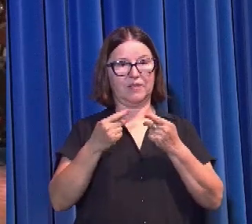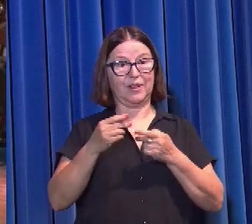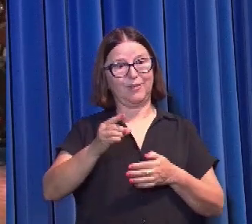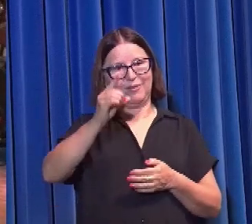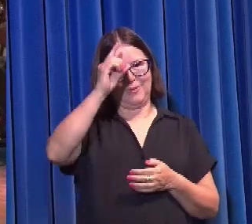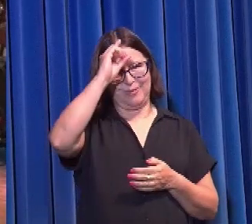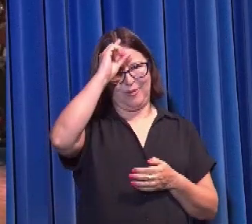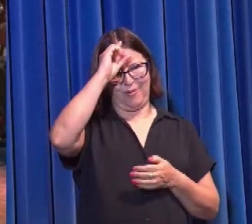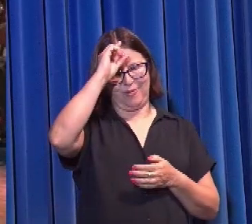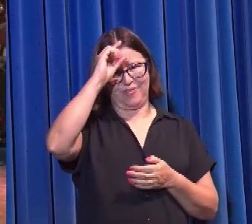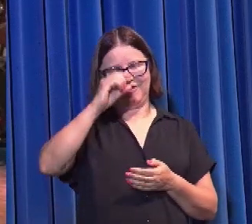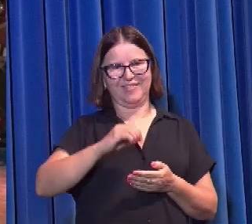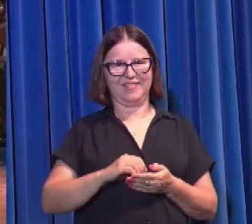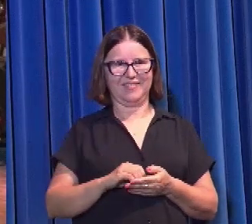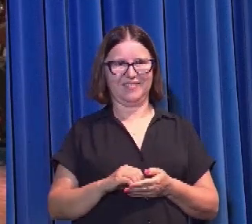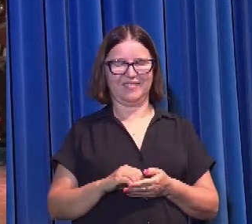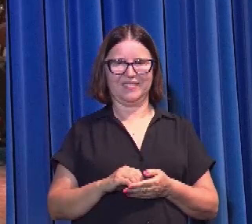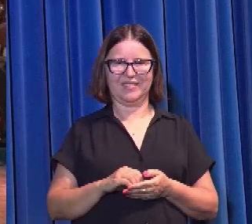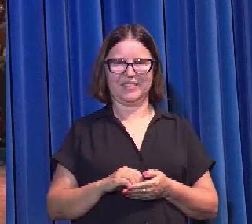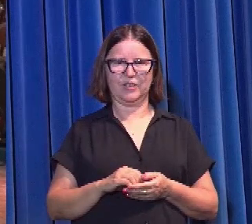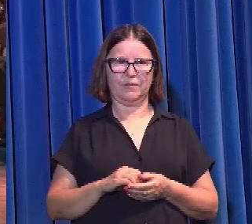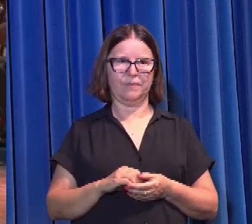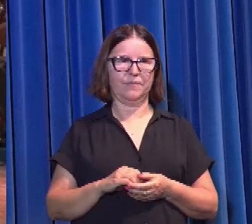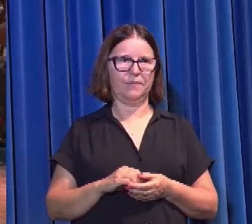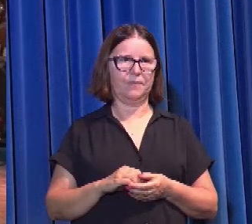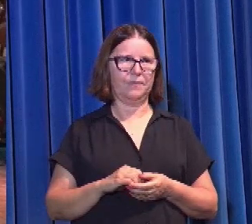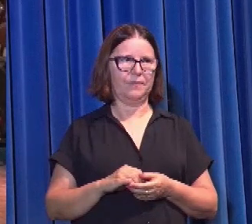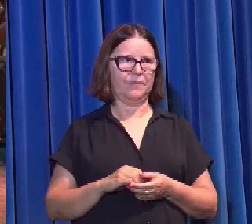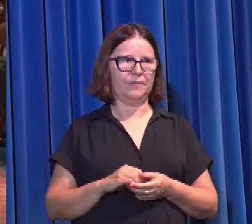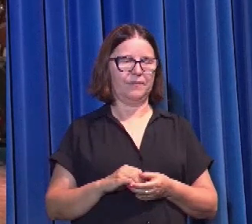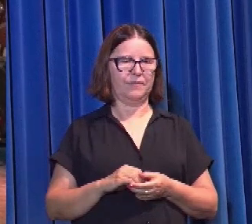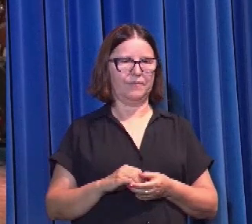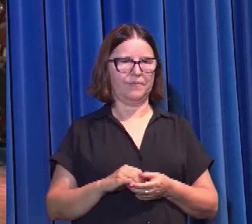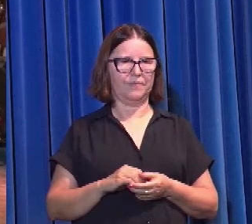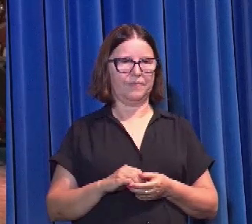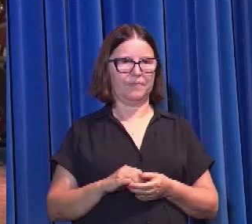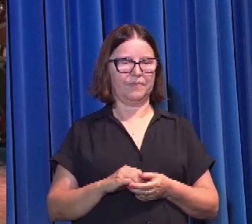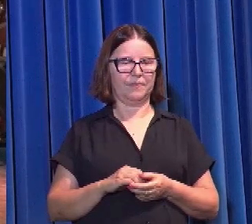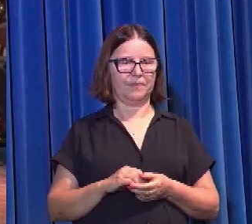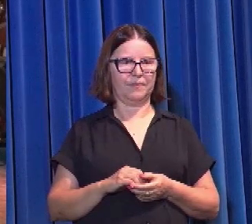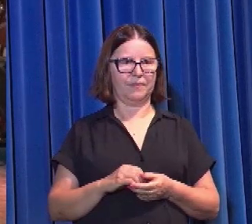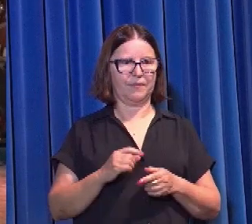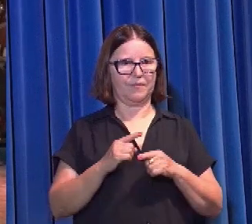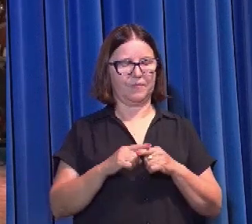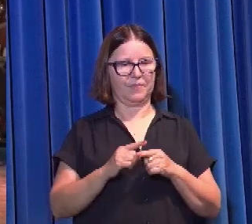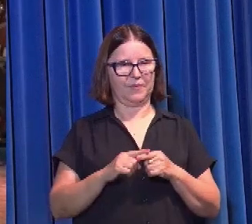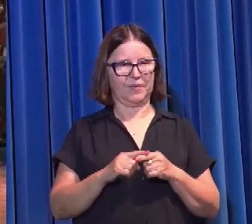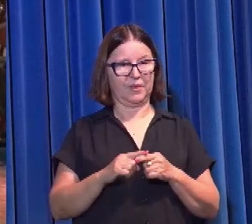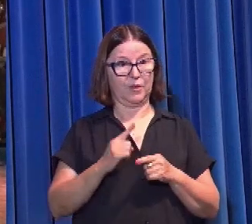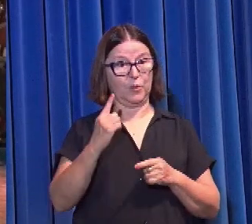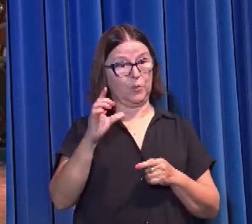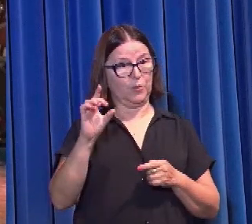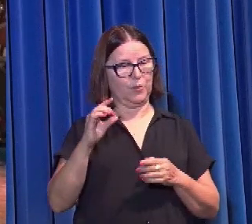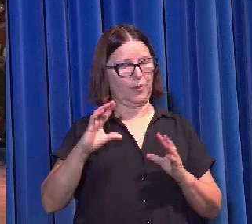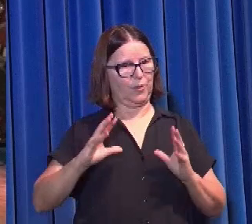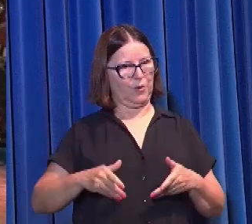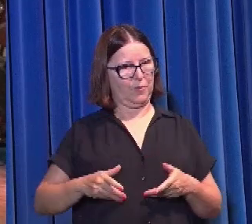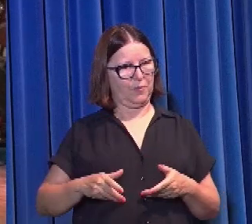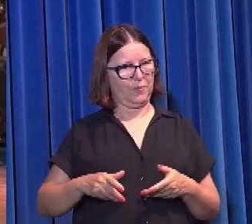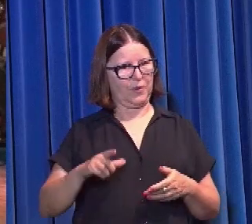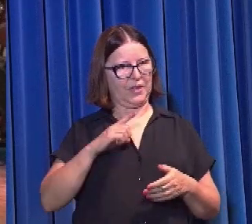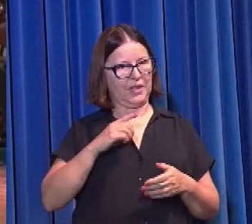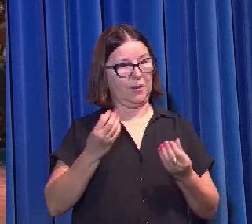dons, irmãos, e sobre a multiforme graça de Deus na igreja. Porque assim, como num só corpo temos